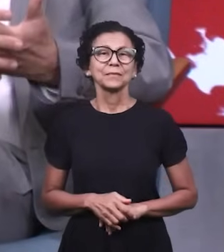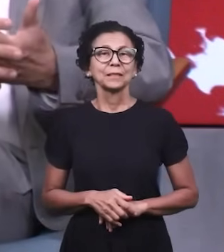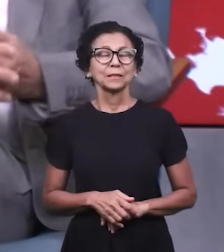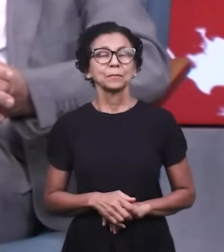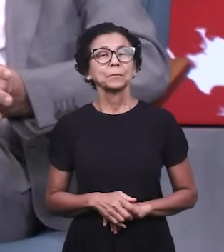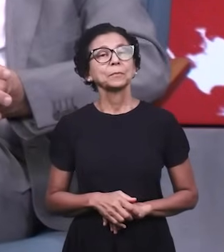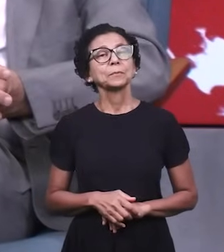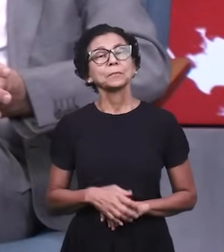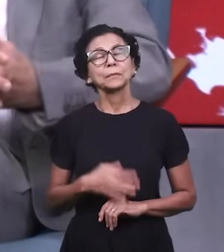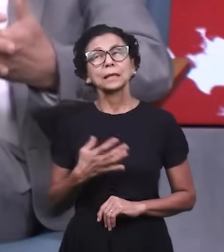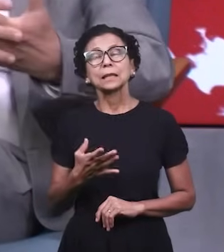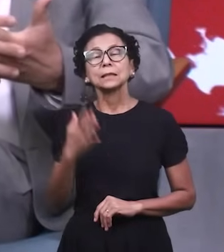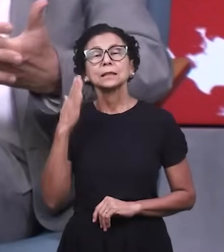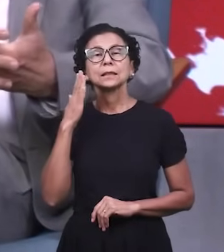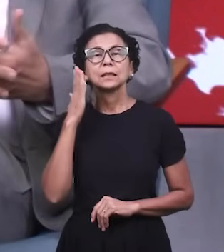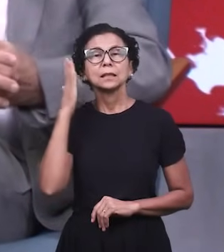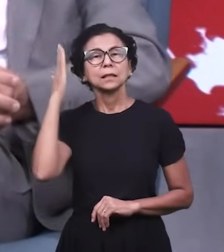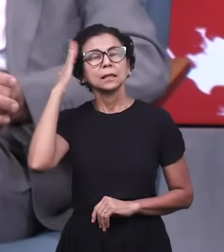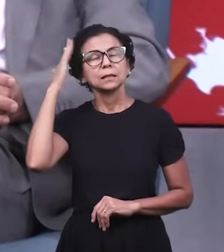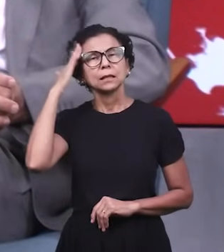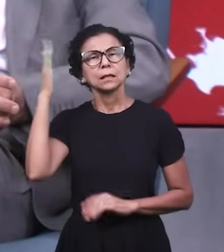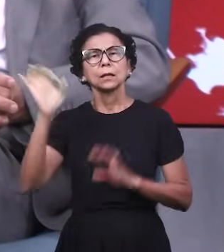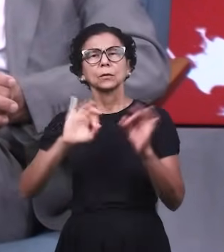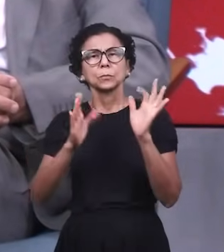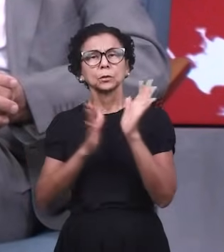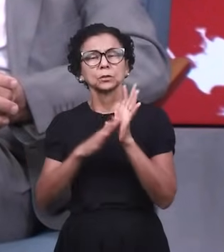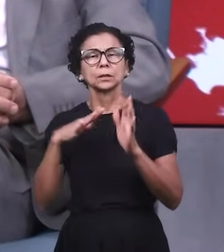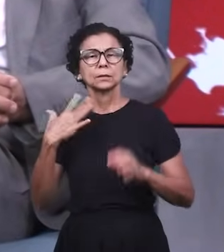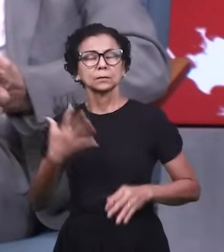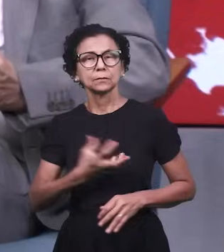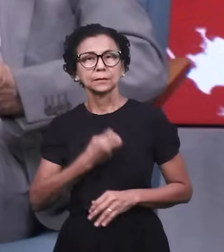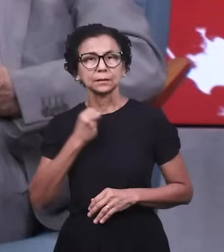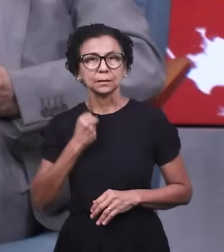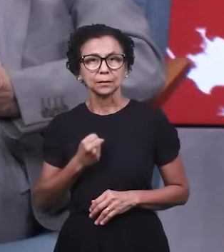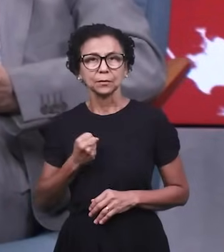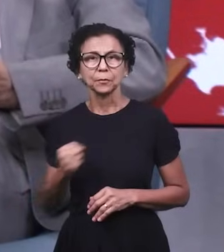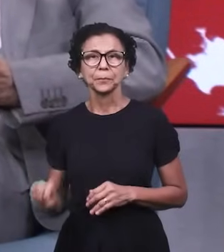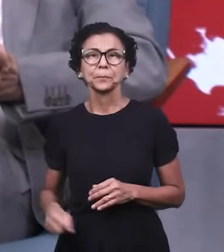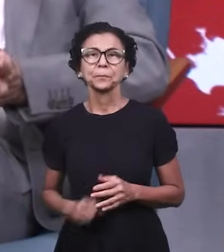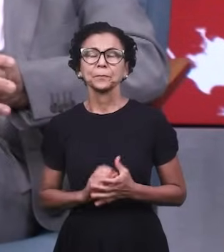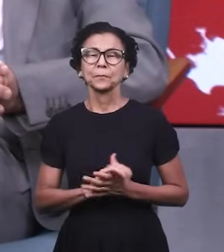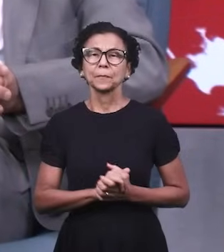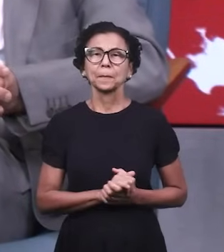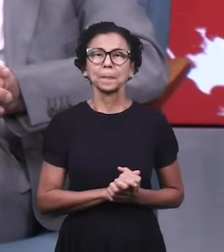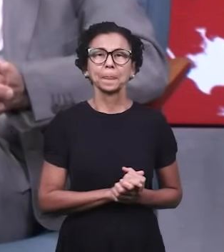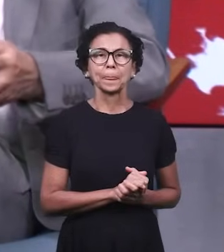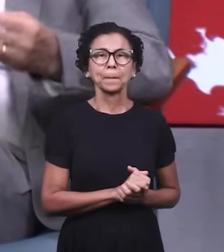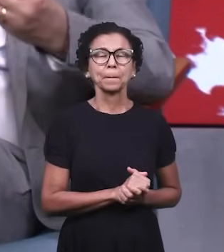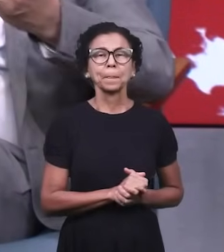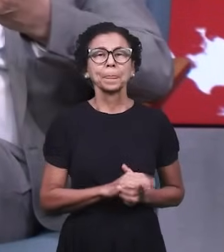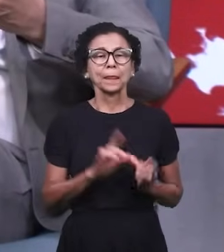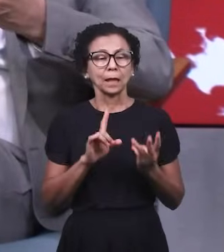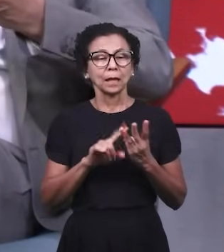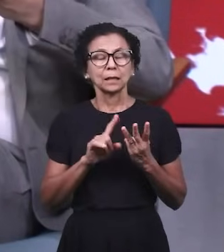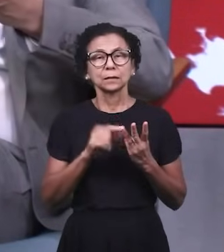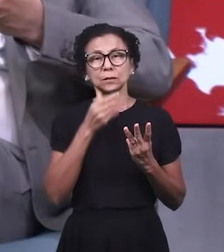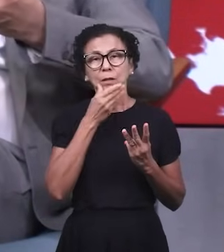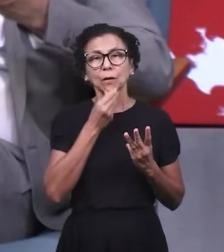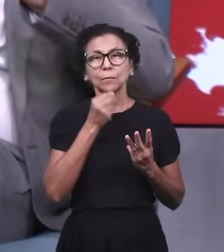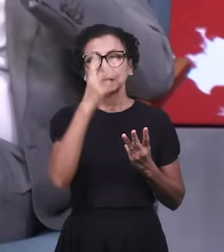enxergar a eternidade, enxergar o processo todo. O terceiro, Jesus cuspiu no chão, Jesus está